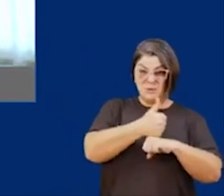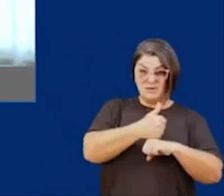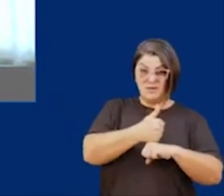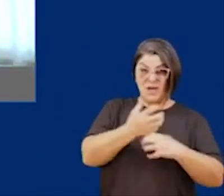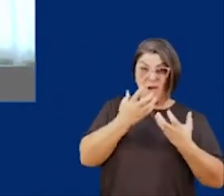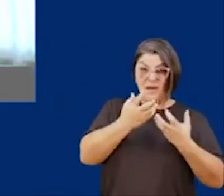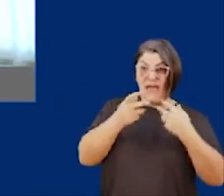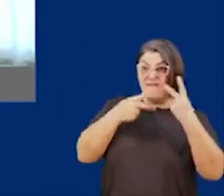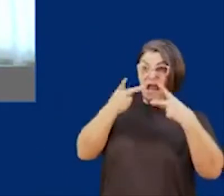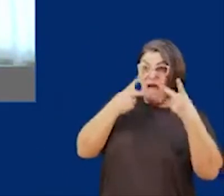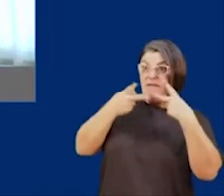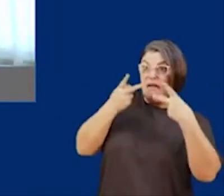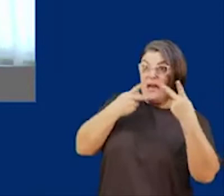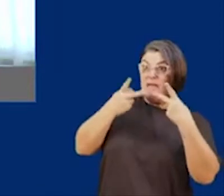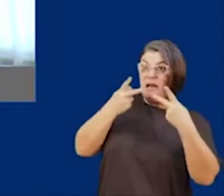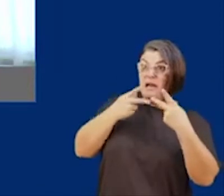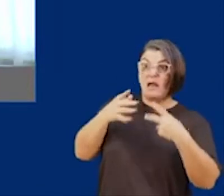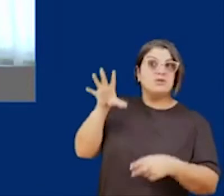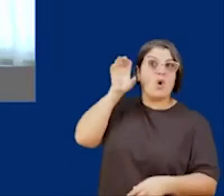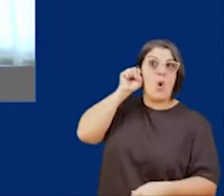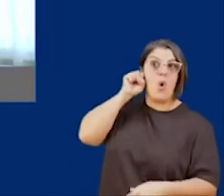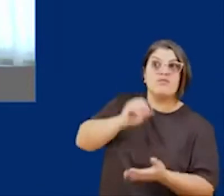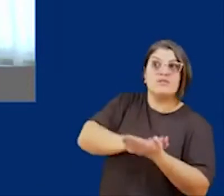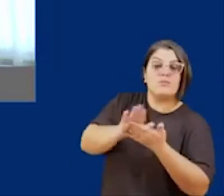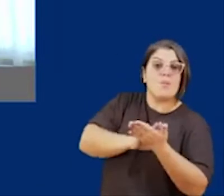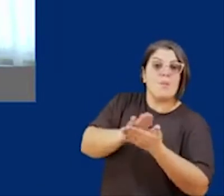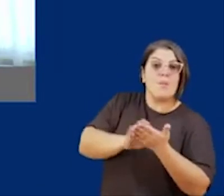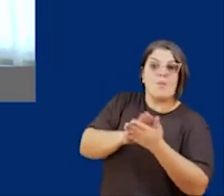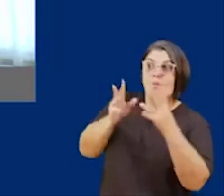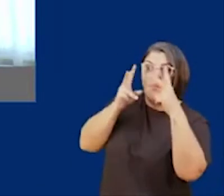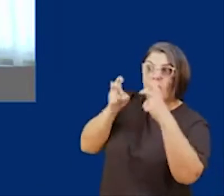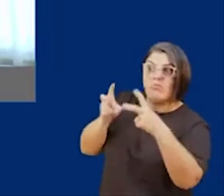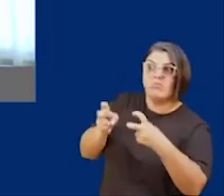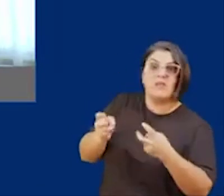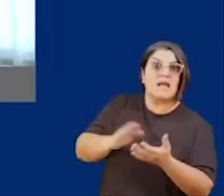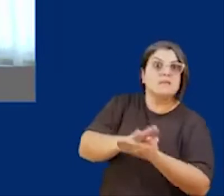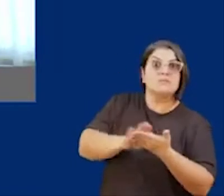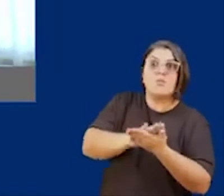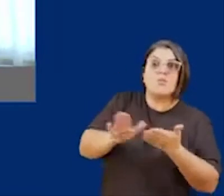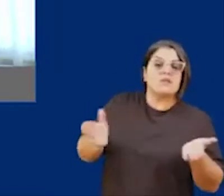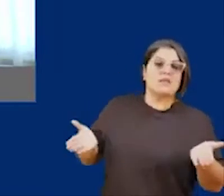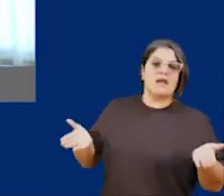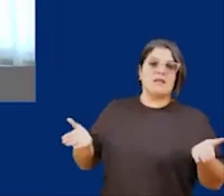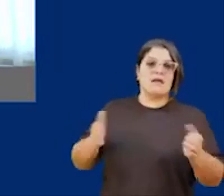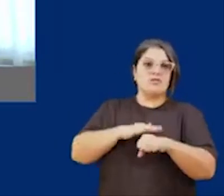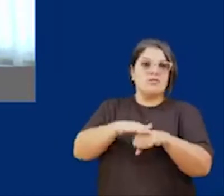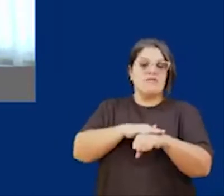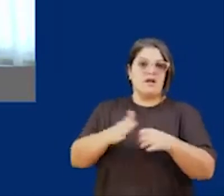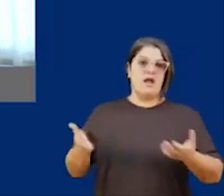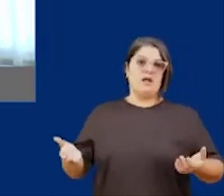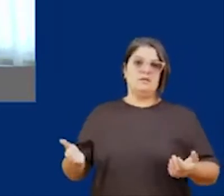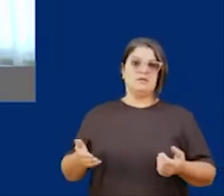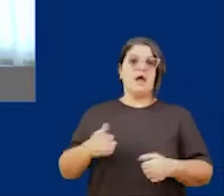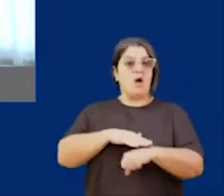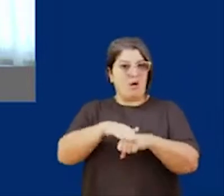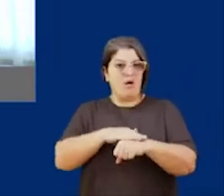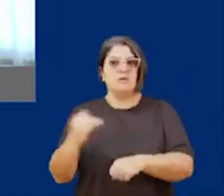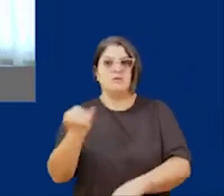escuta quais são as questões que a gente tem, o que a gente quer priorizar conversar, né? Então a questão da escuta eu queria valorizar como um ponto central